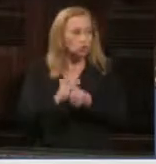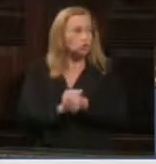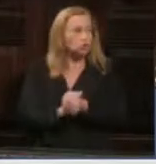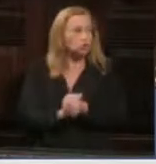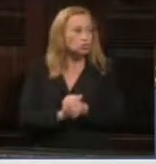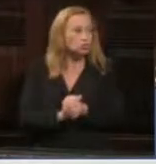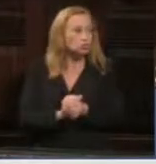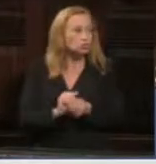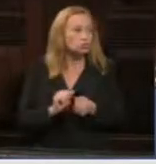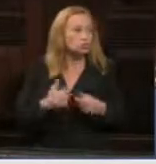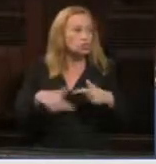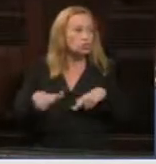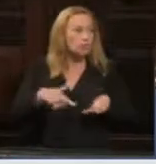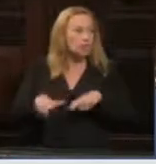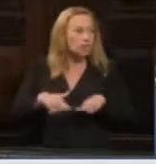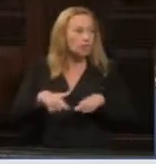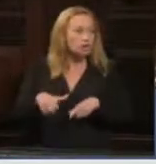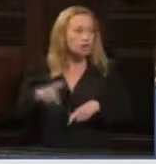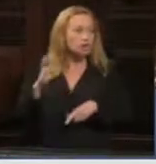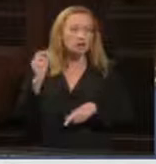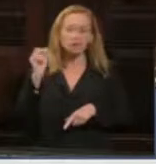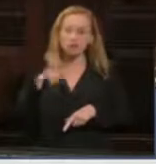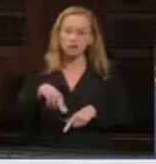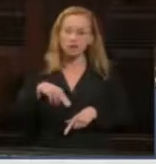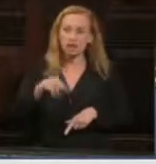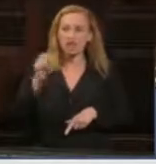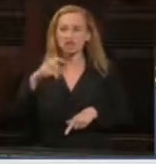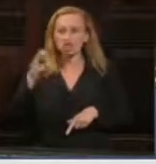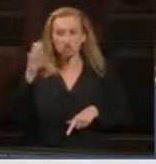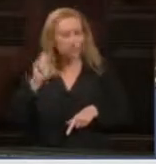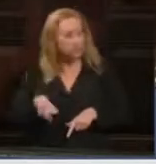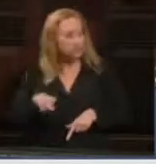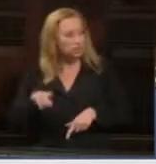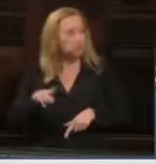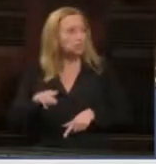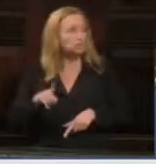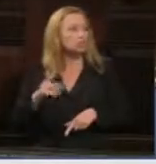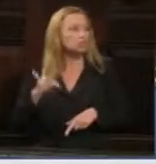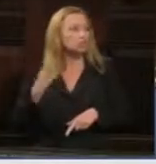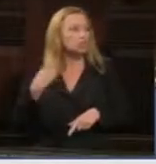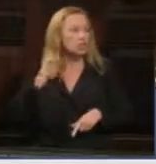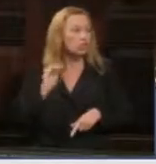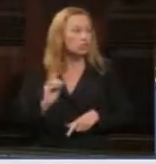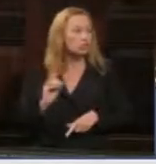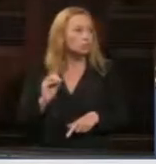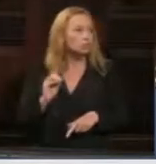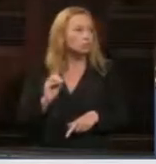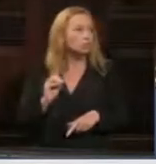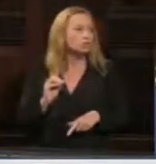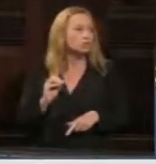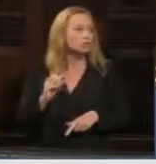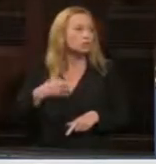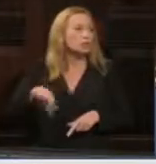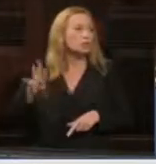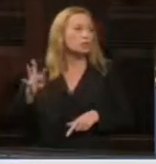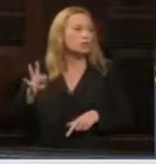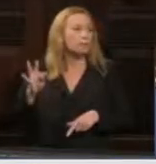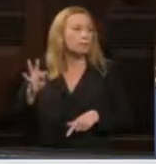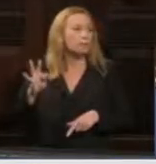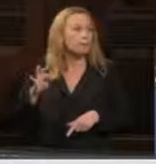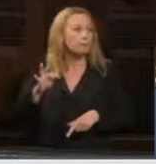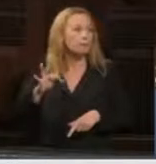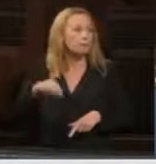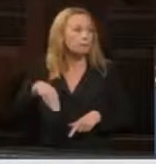ferreirinha que o vice-presidente alexandre killock chicão bilhões mas max lemos